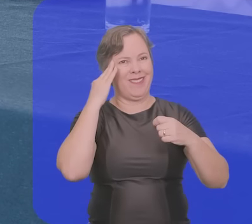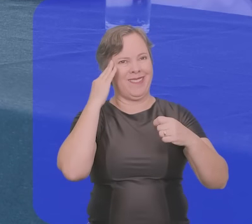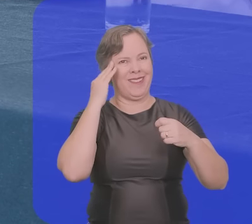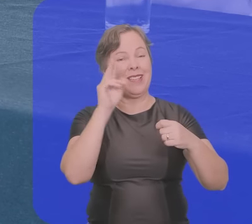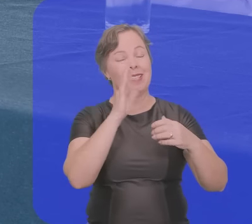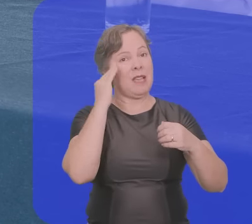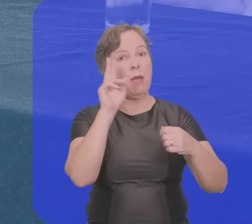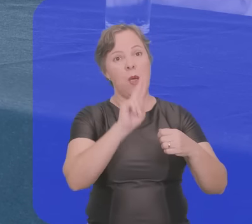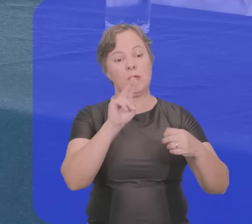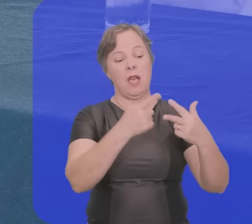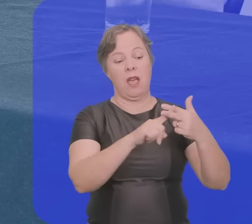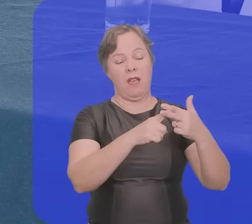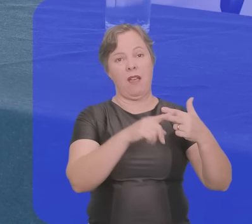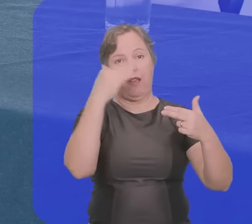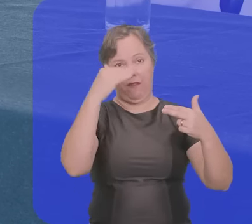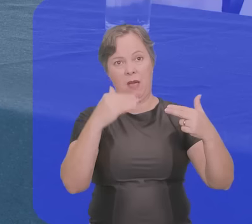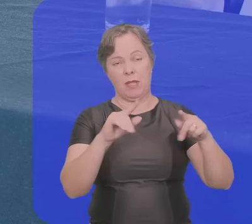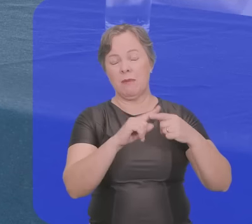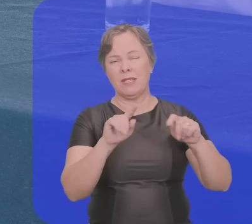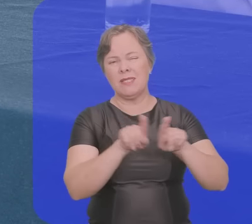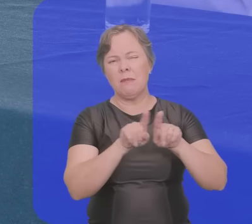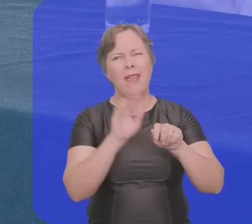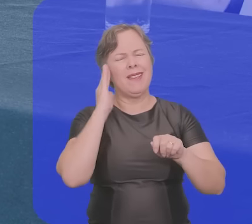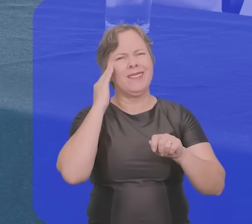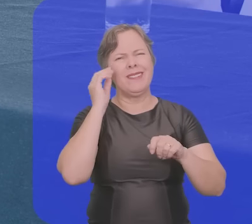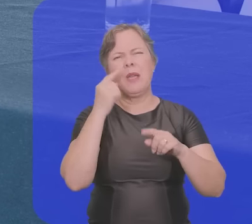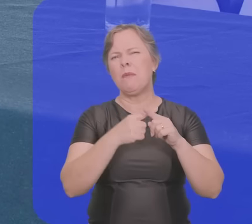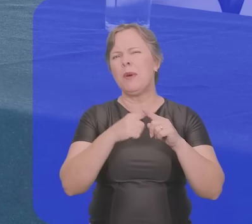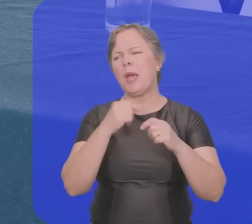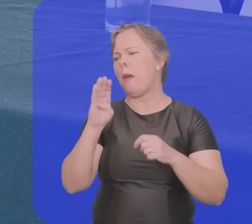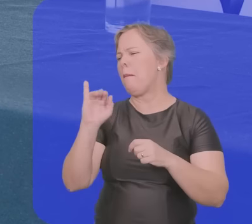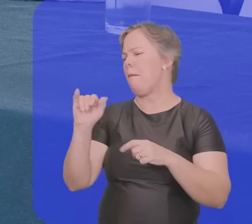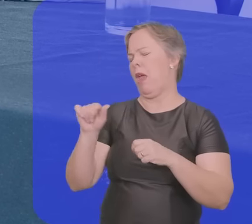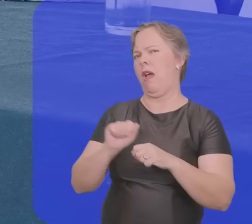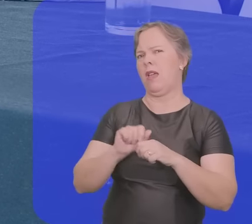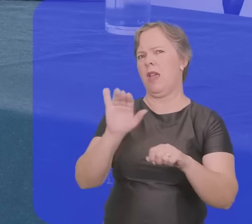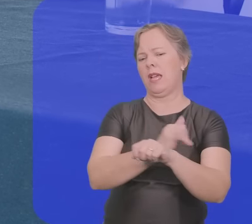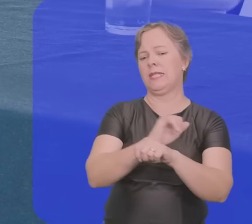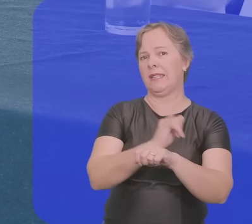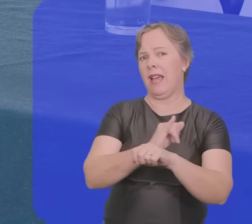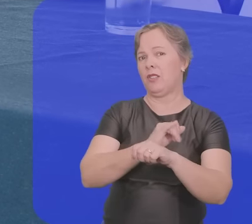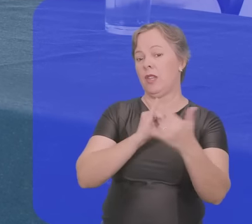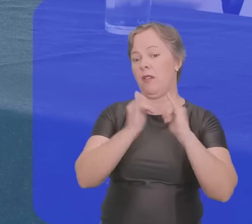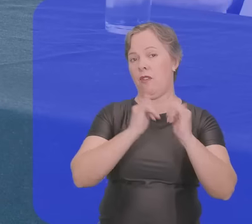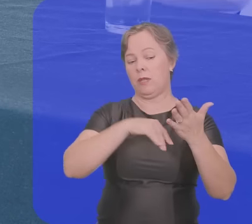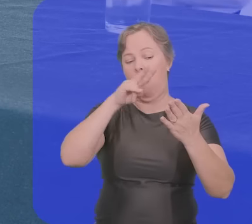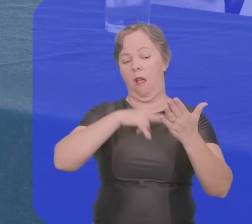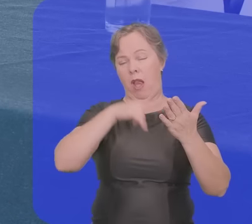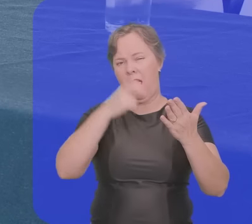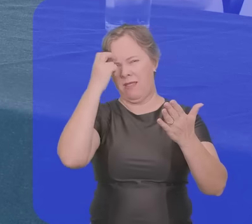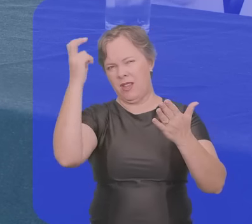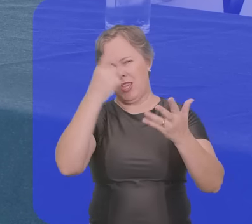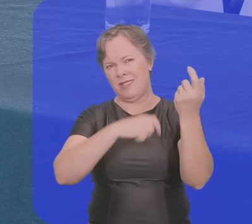também o entendimento da importância do BI, da estratégia de análise de dados, da inteligência de